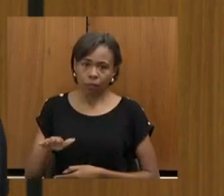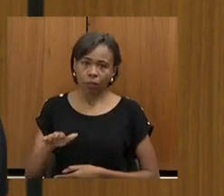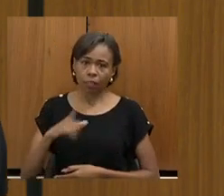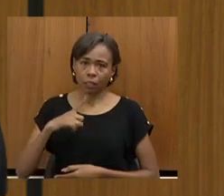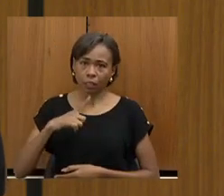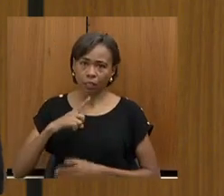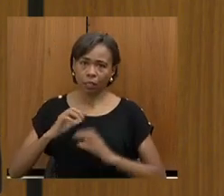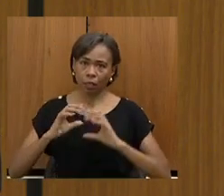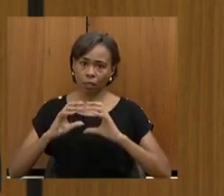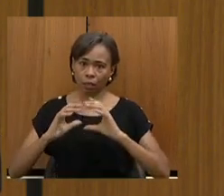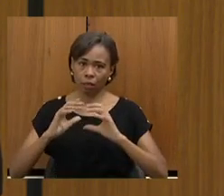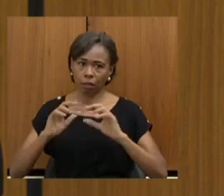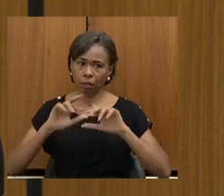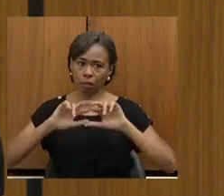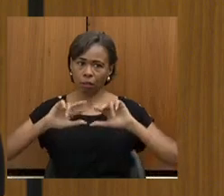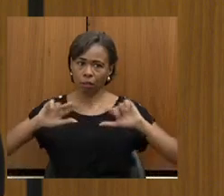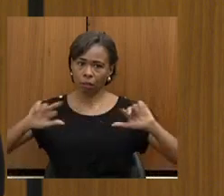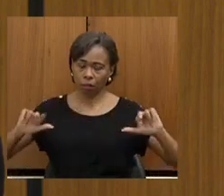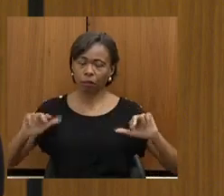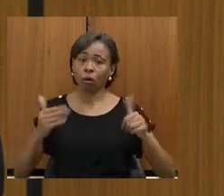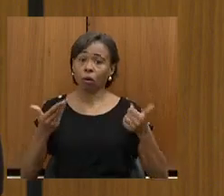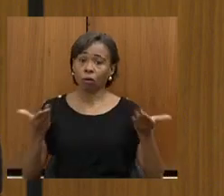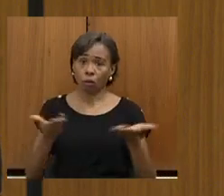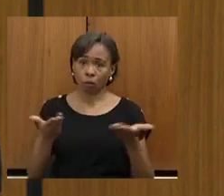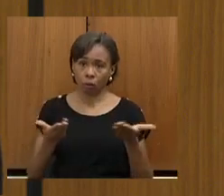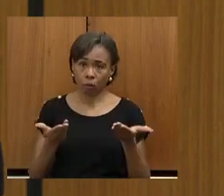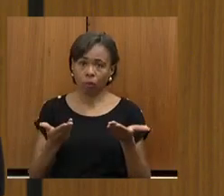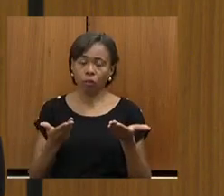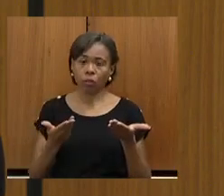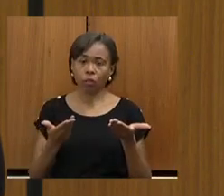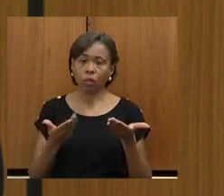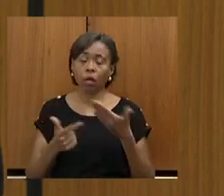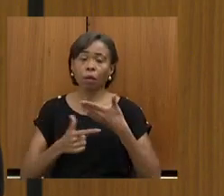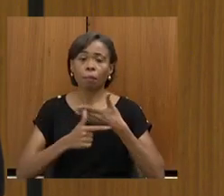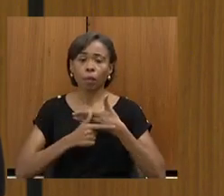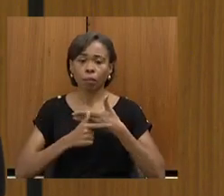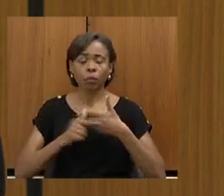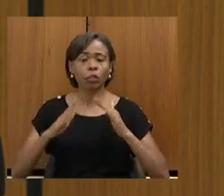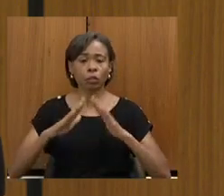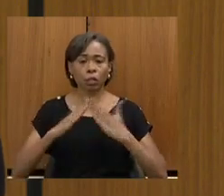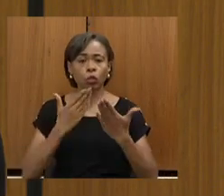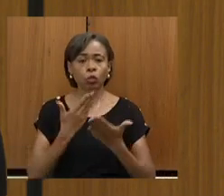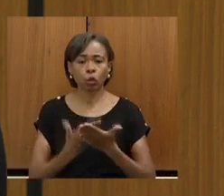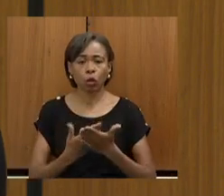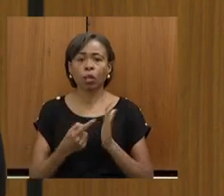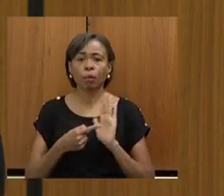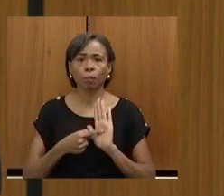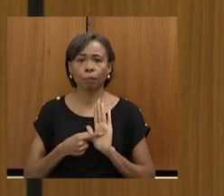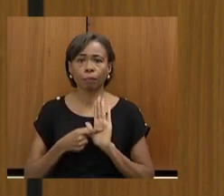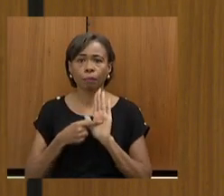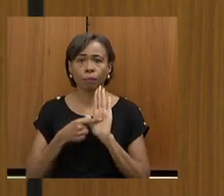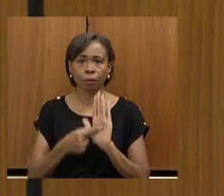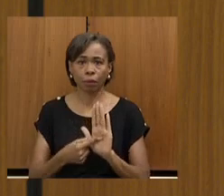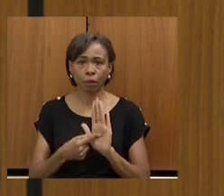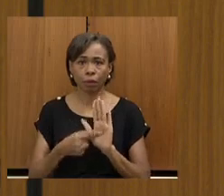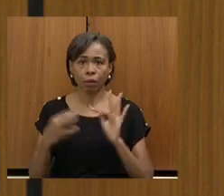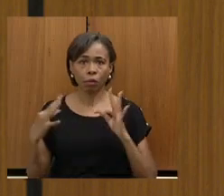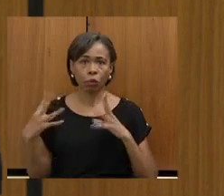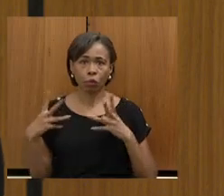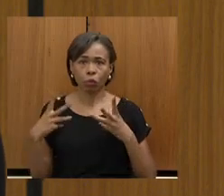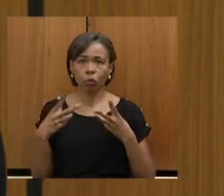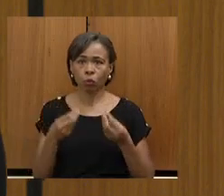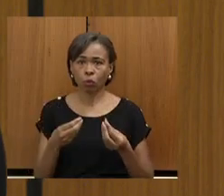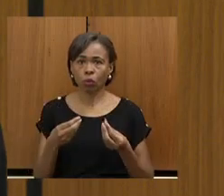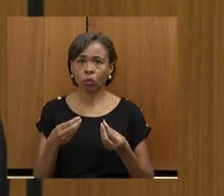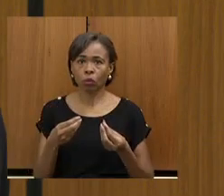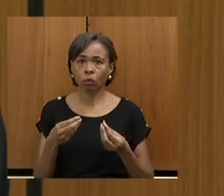acredito que o papel da escola aqui hoje seja para mostrar para todos que é